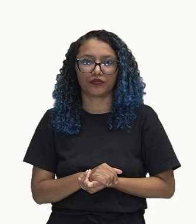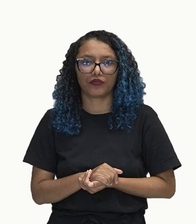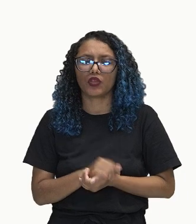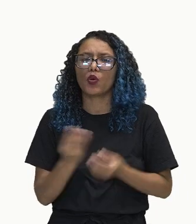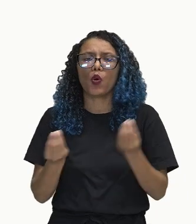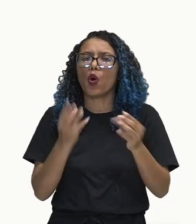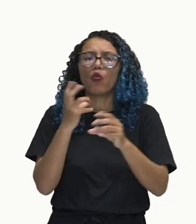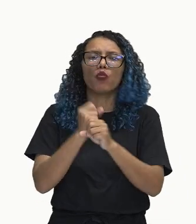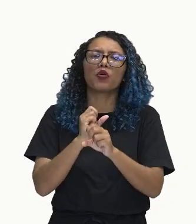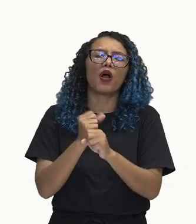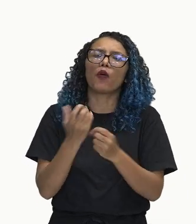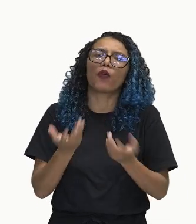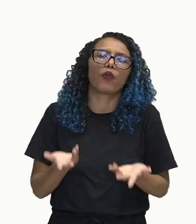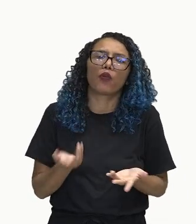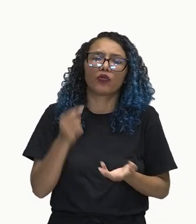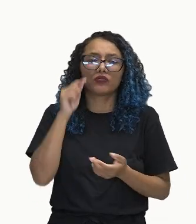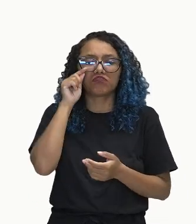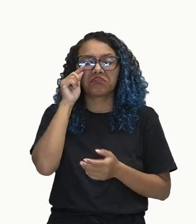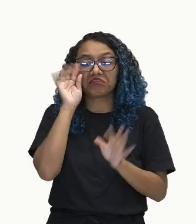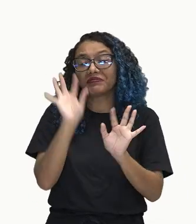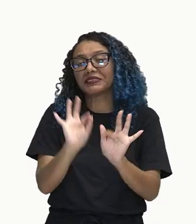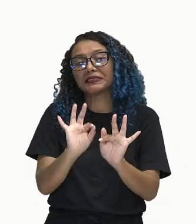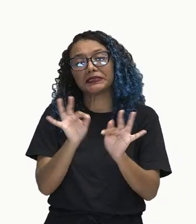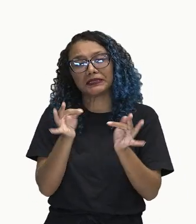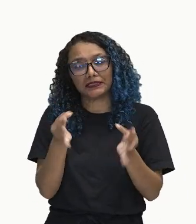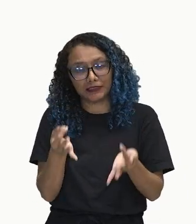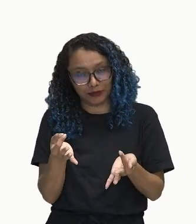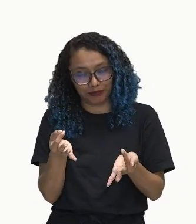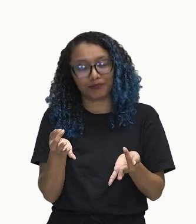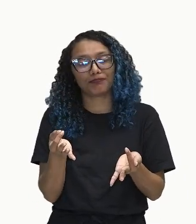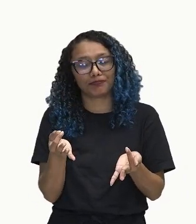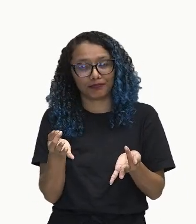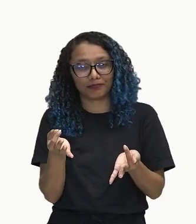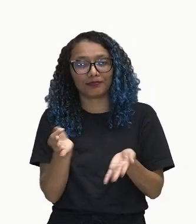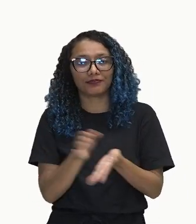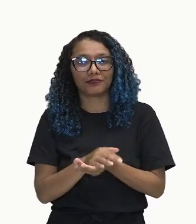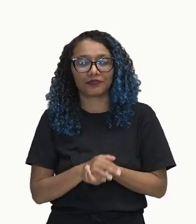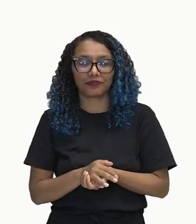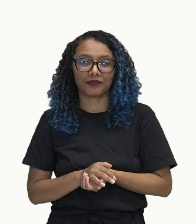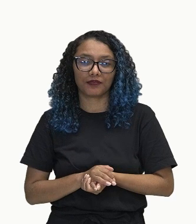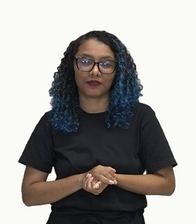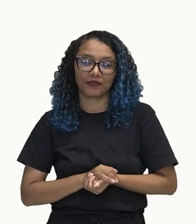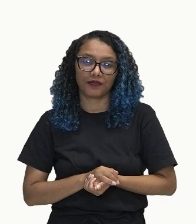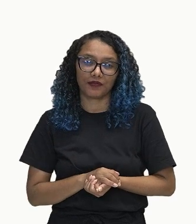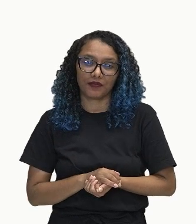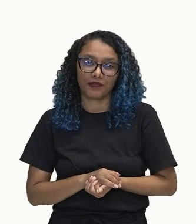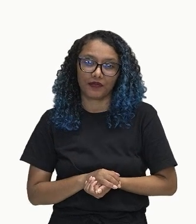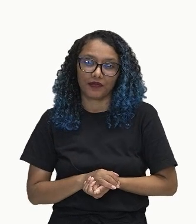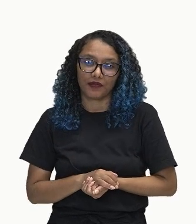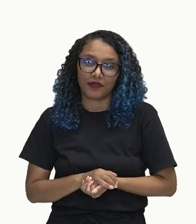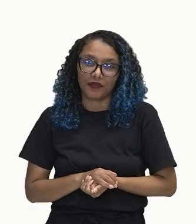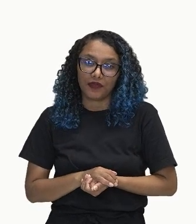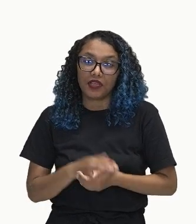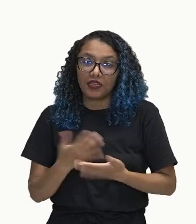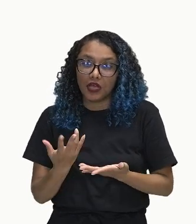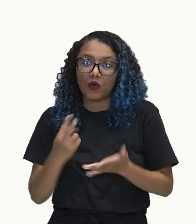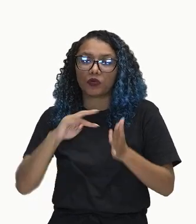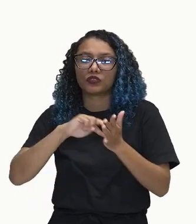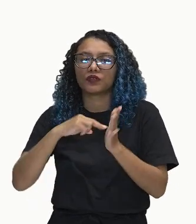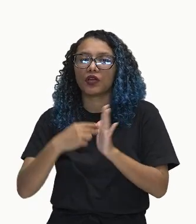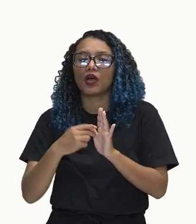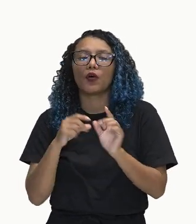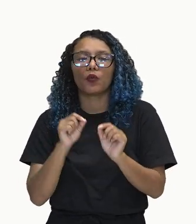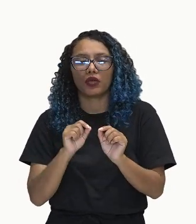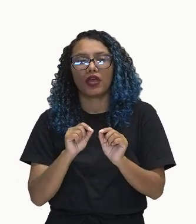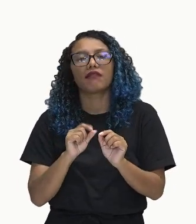diferença de dois quadrados? Simples. Como o nome já diz, ele já está afirmando que aí nós temos